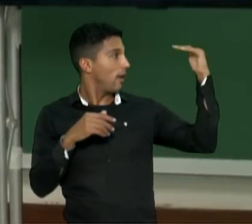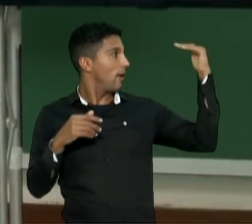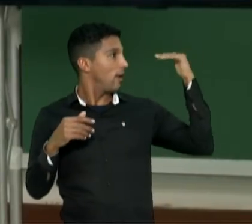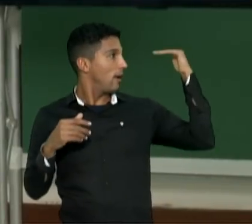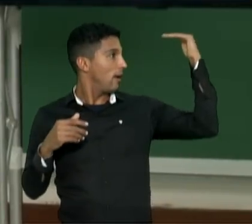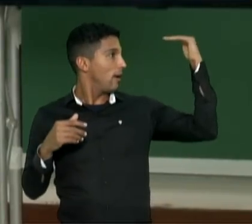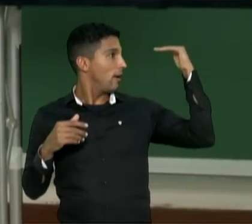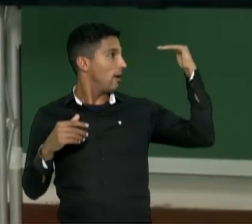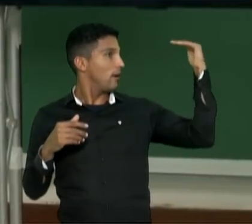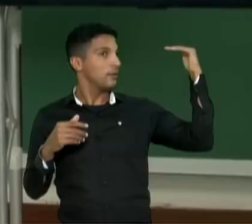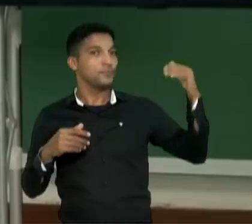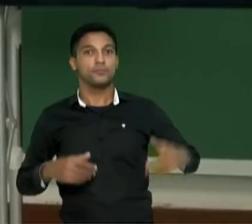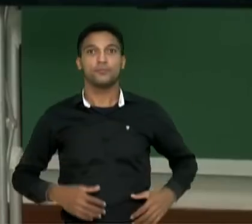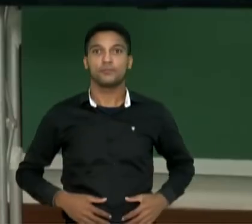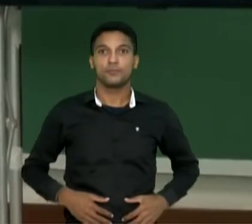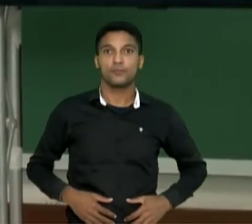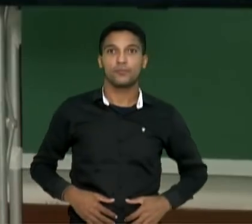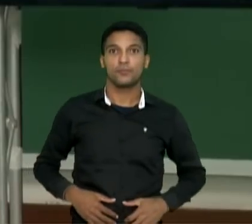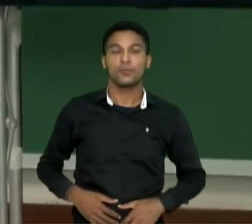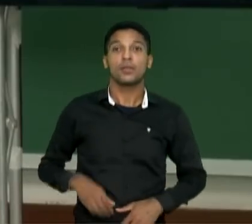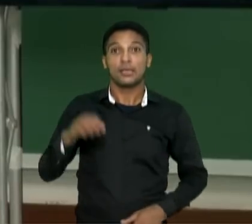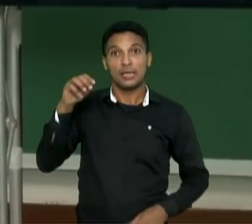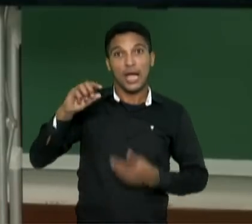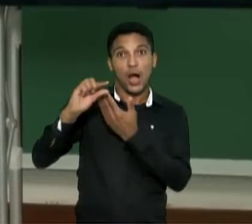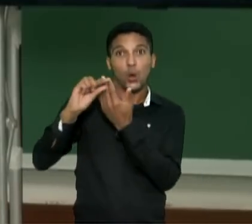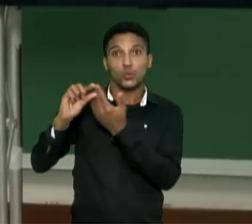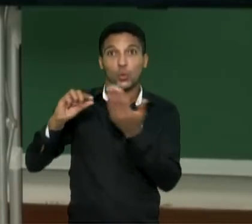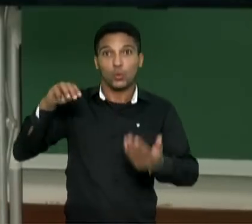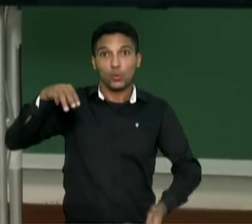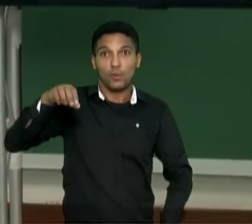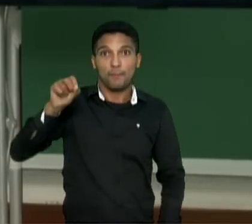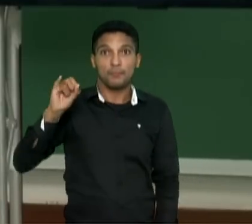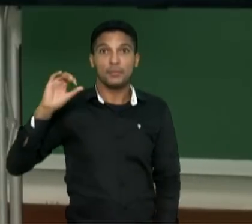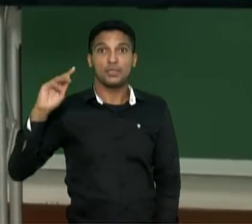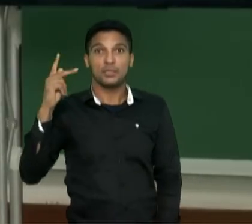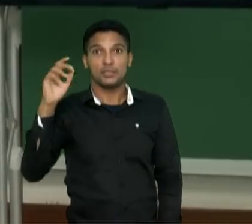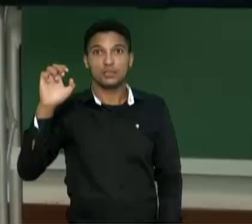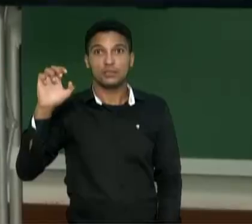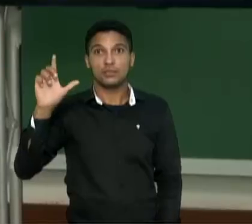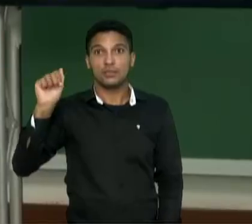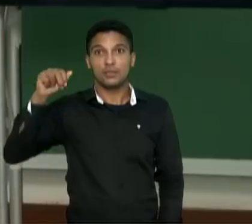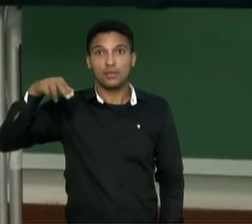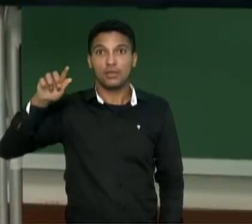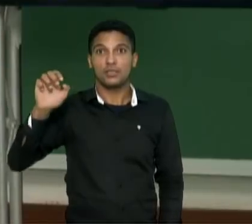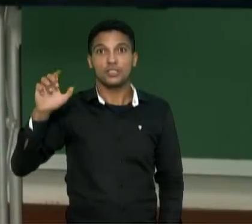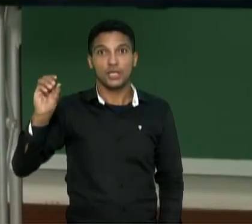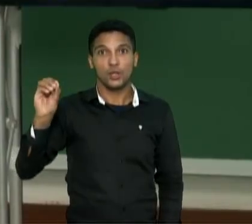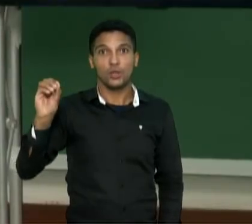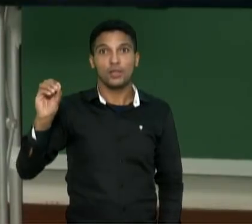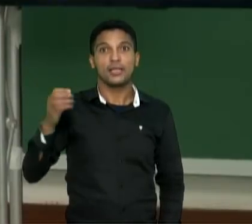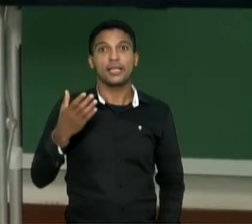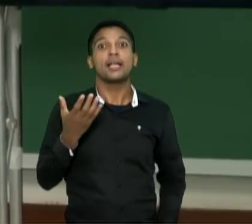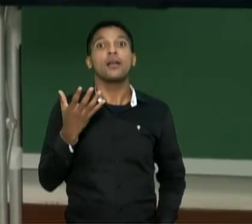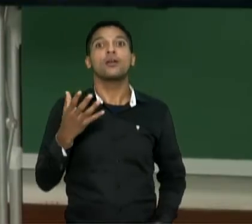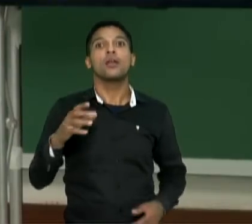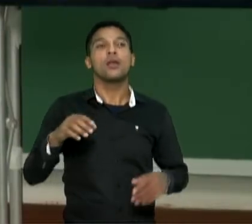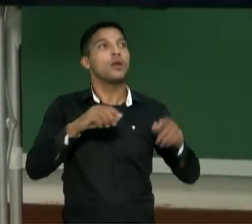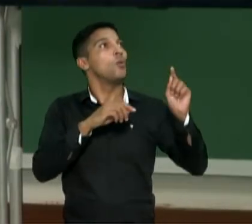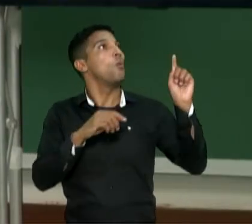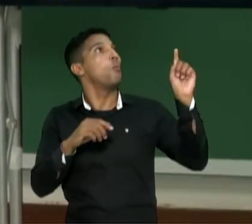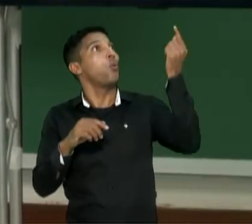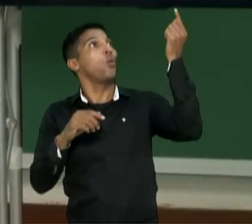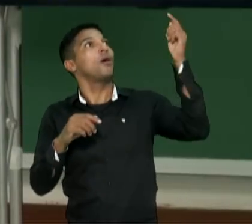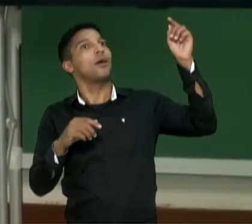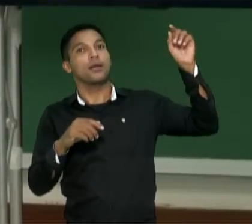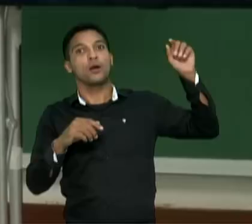quer distanciar, colocar como algo divino, idealizado, o do Bernini, né, essa estátua do Davi, quer aproximar do público, faz